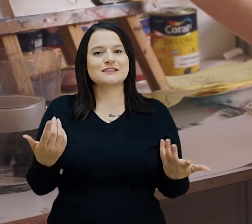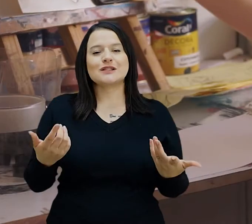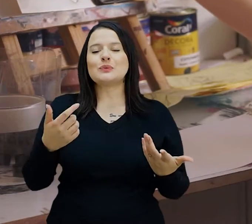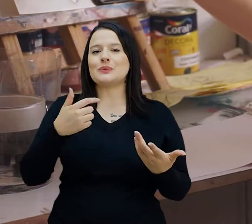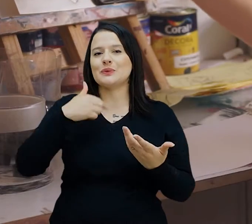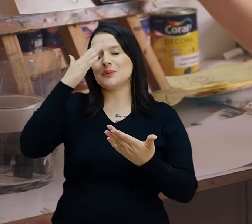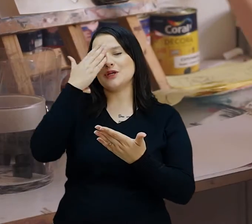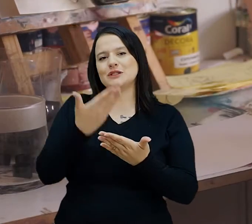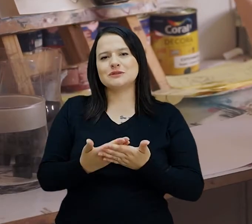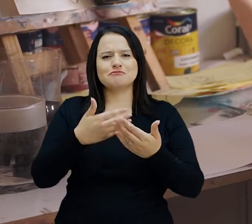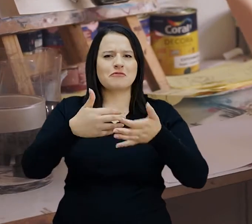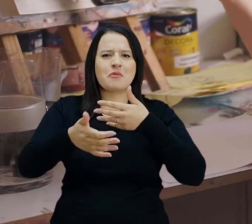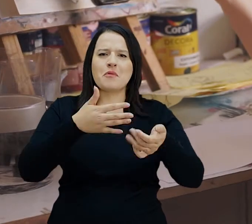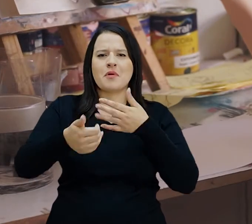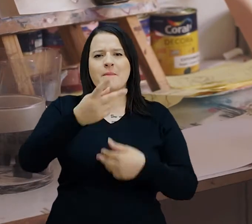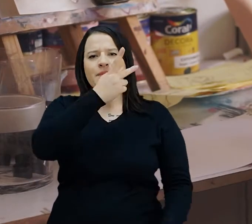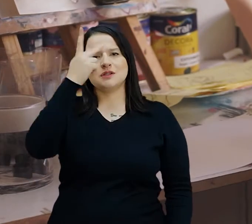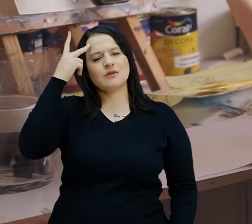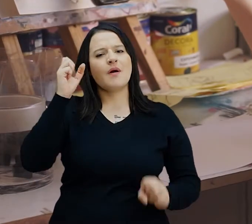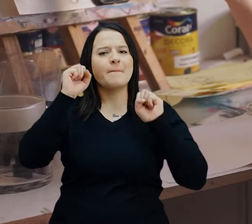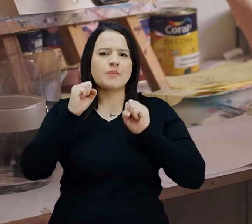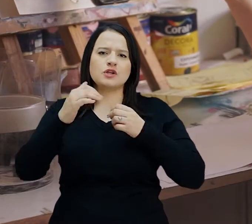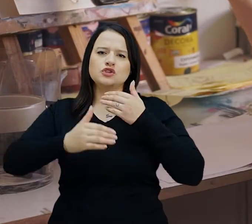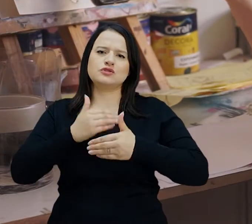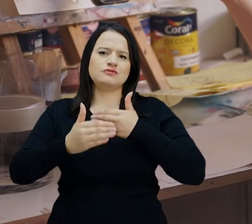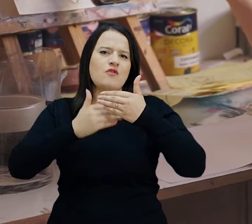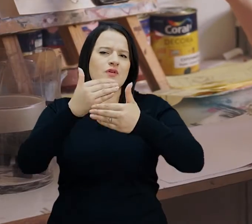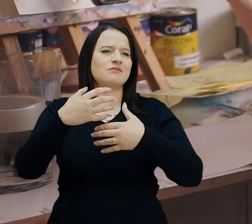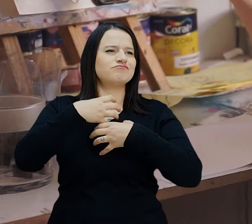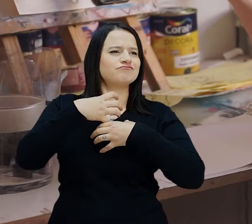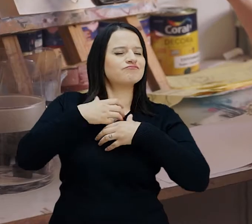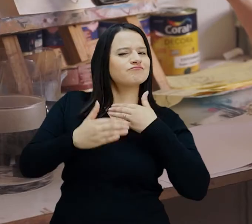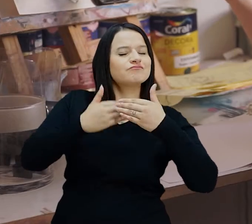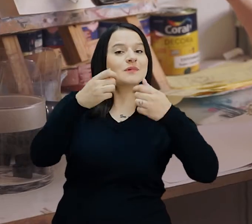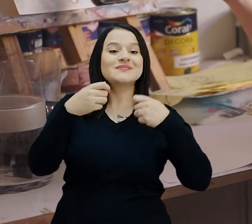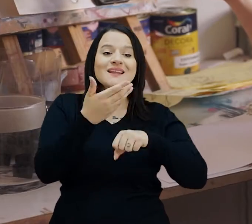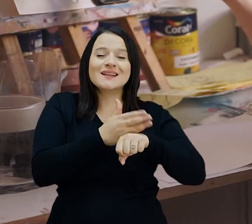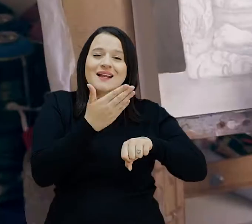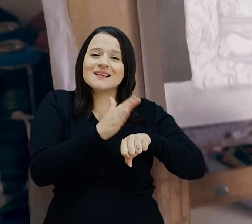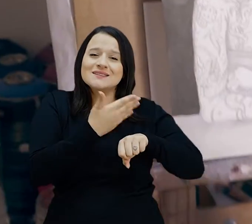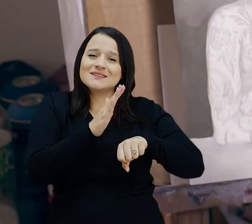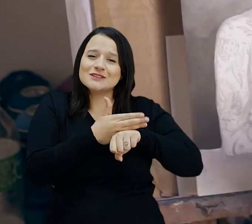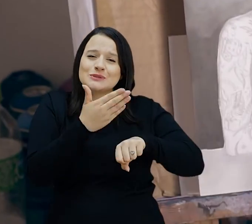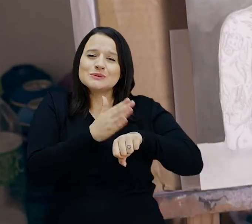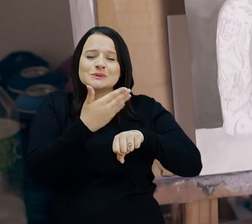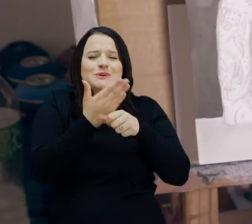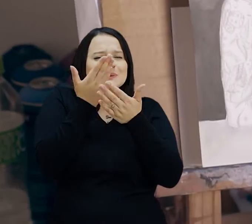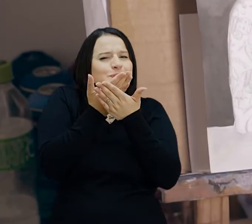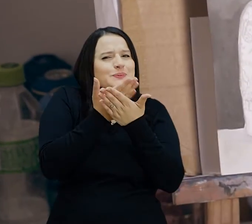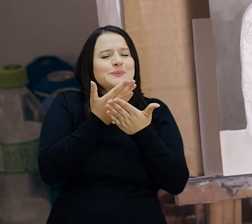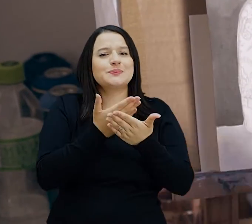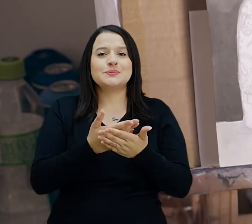assim. Então eu creio que qualquer pessoa pode desenvolver um estilo. Precisa